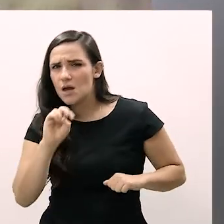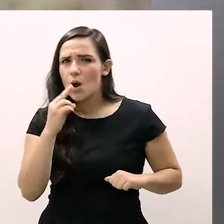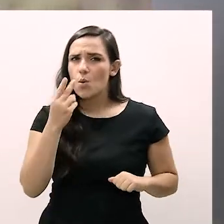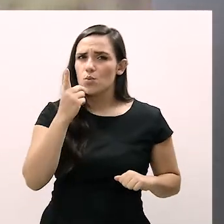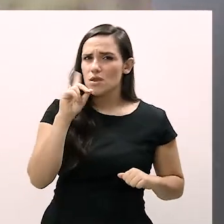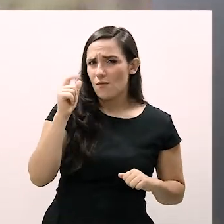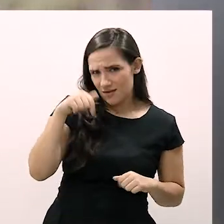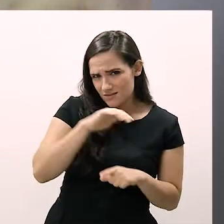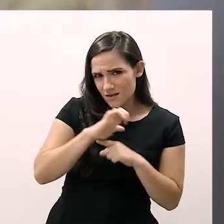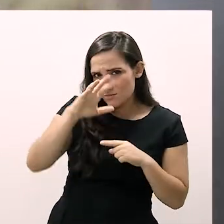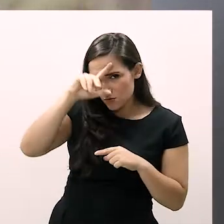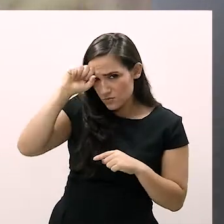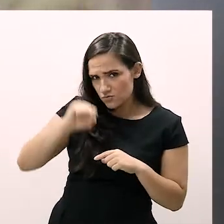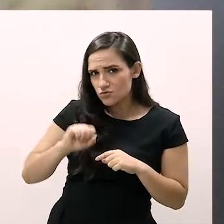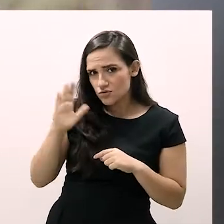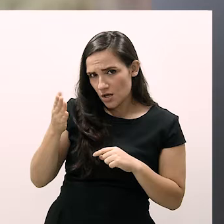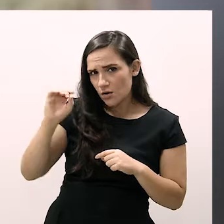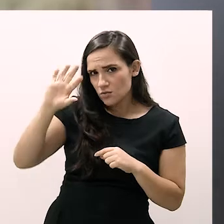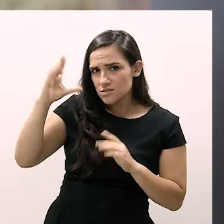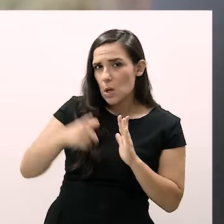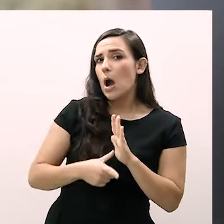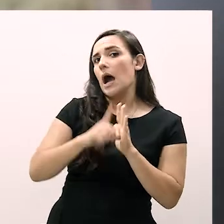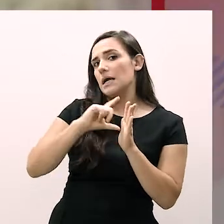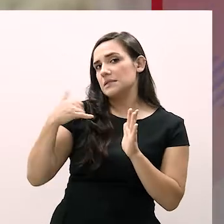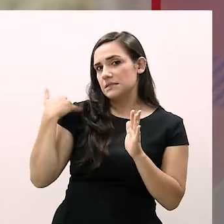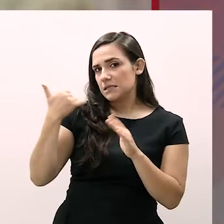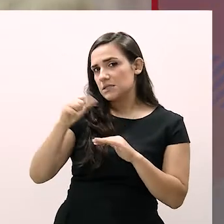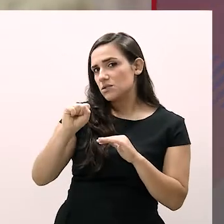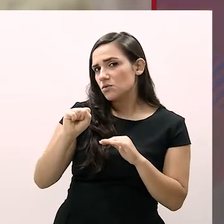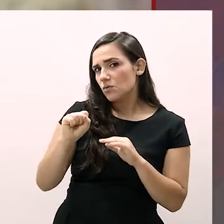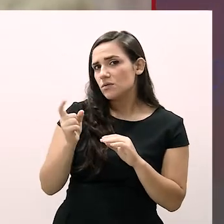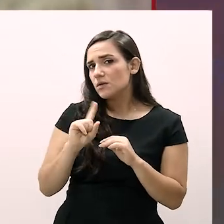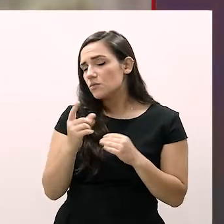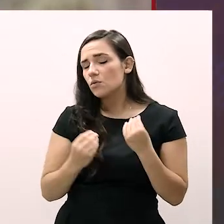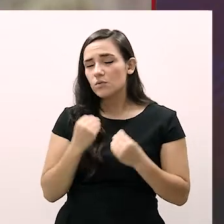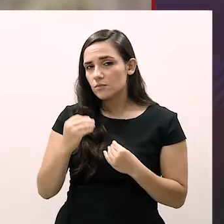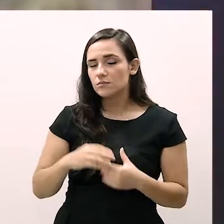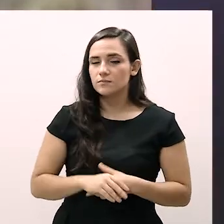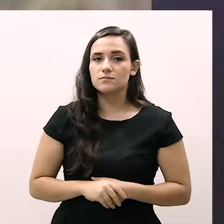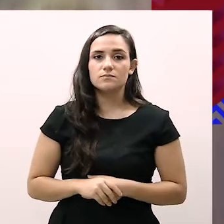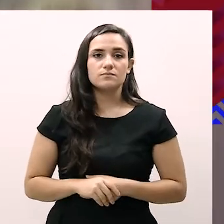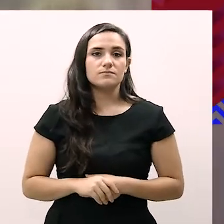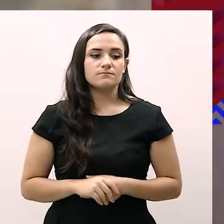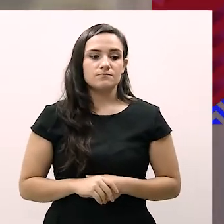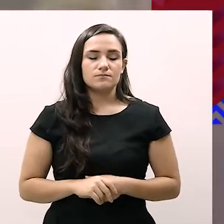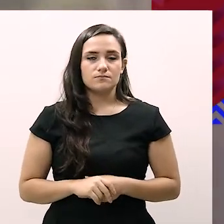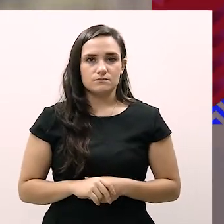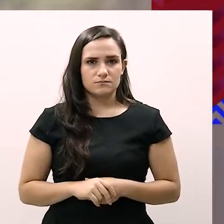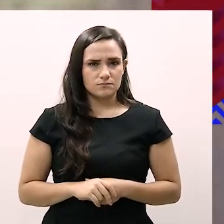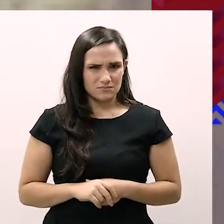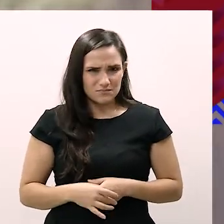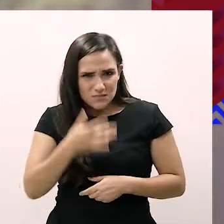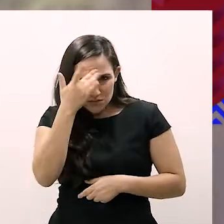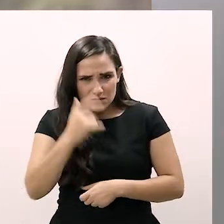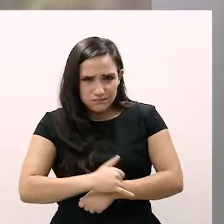já aconteceu algo do tipo que o senhor pudesse relatar para a gente? De obesidade em